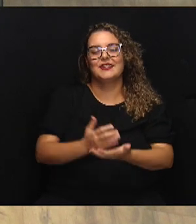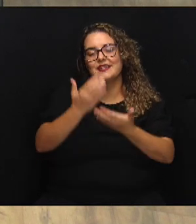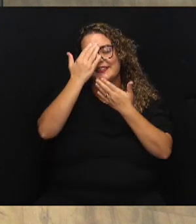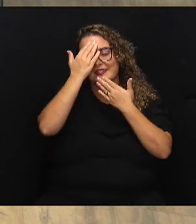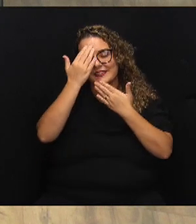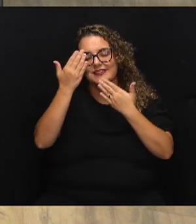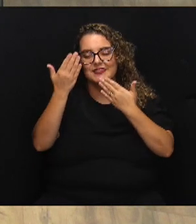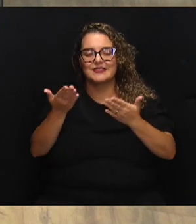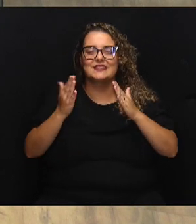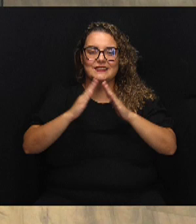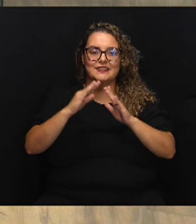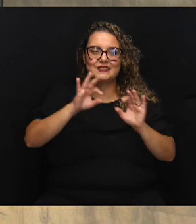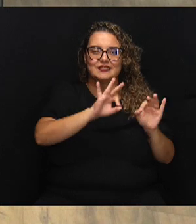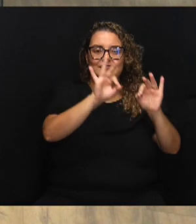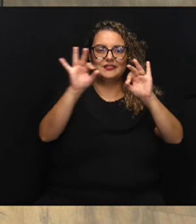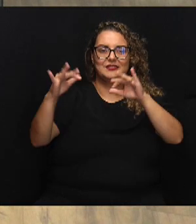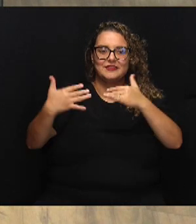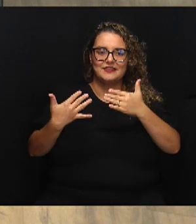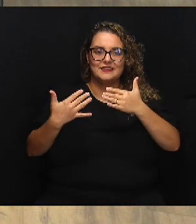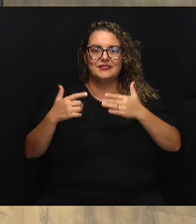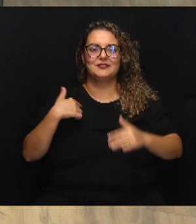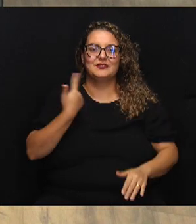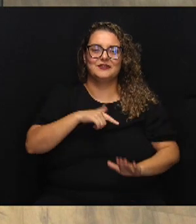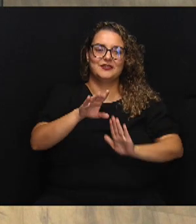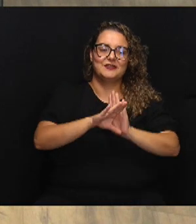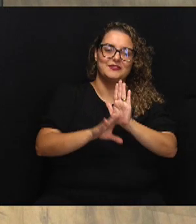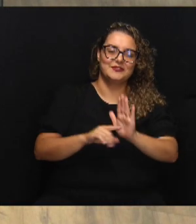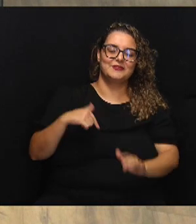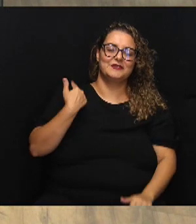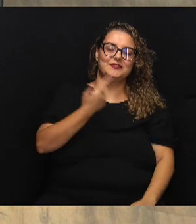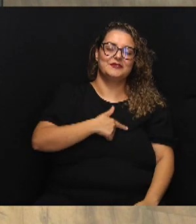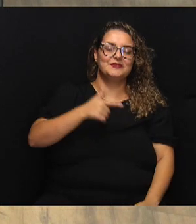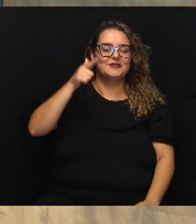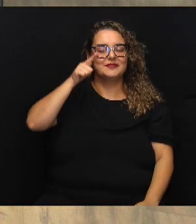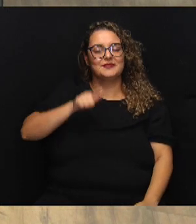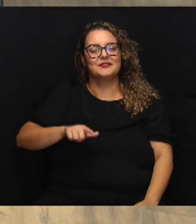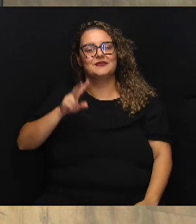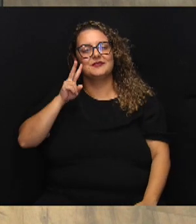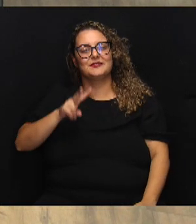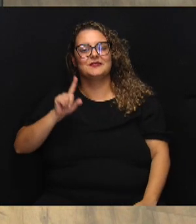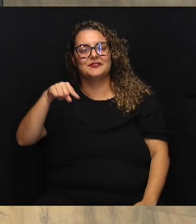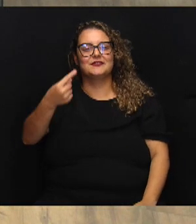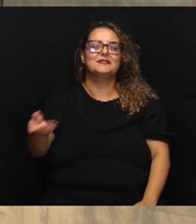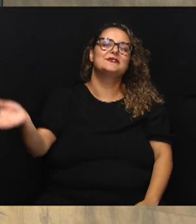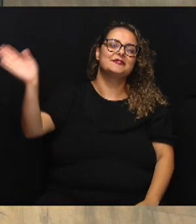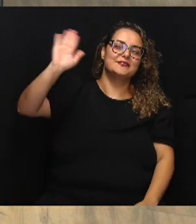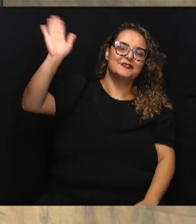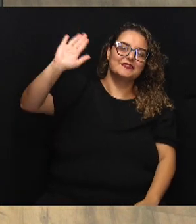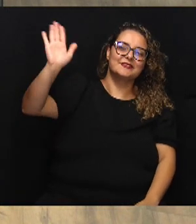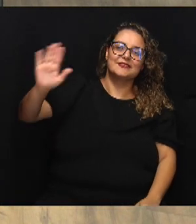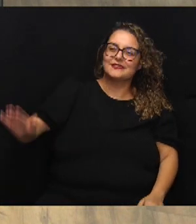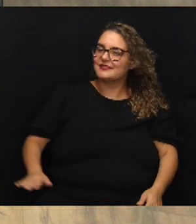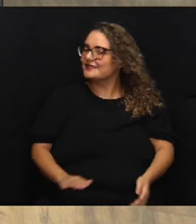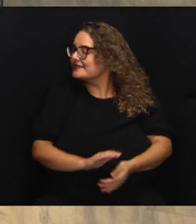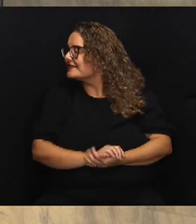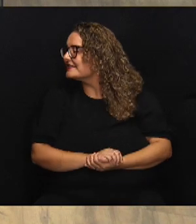você aí de casa pela sua companhia, pela sua audiência. Continue na nossa programação e até a próxima. Tchau, tchau.